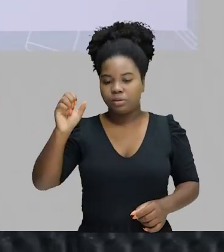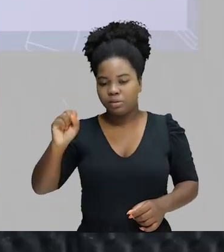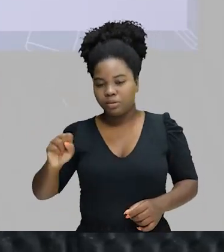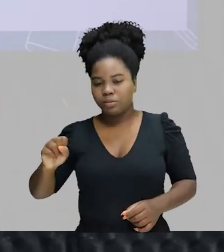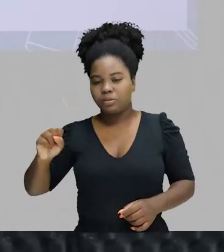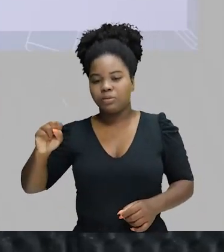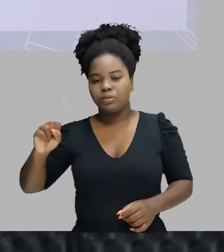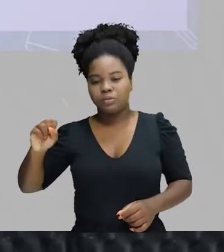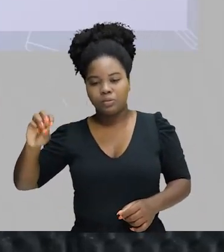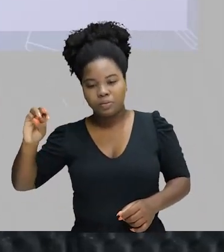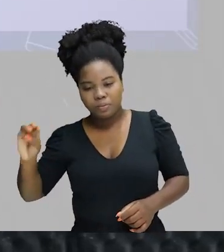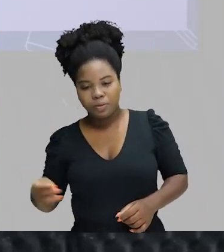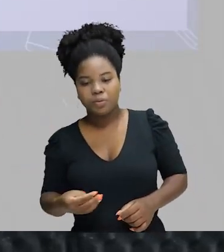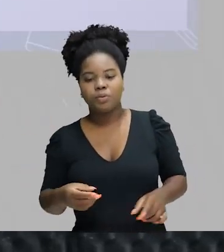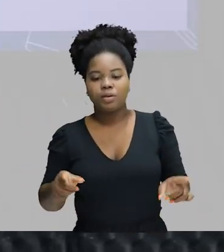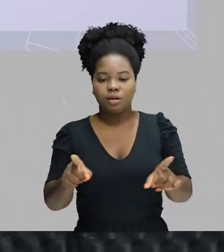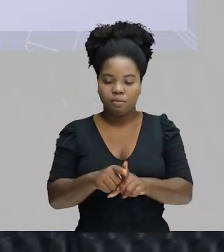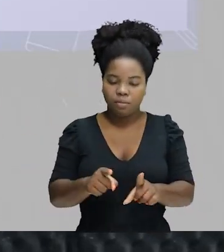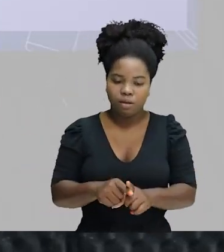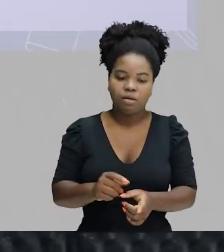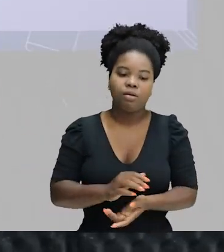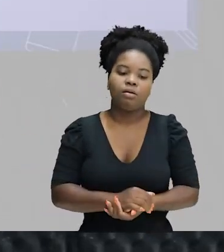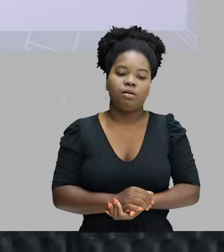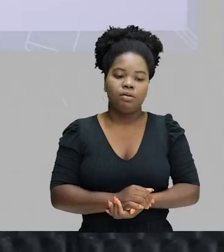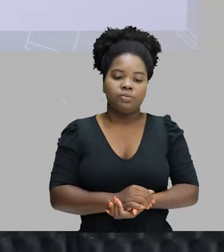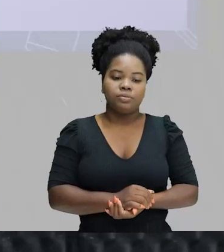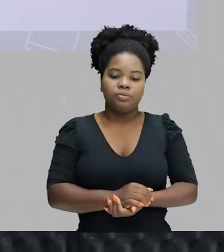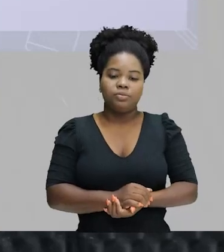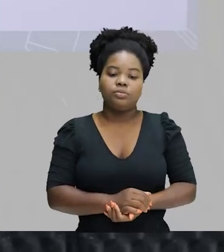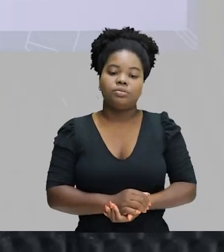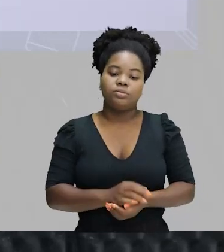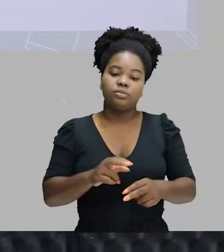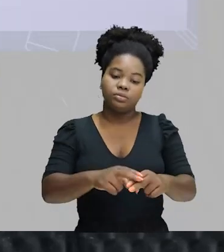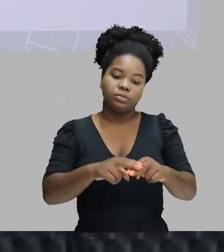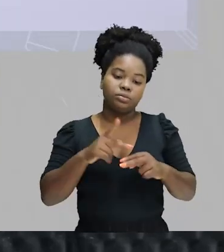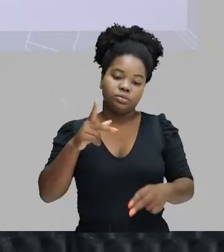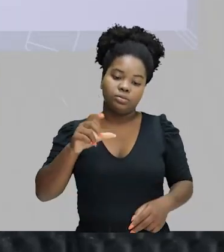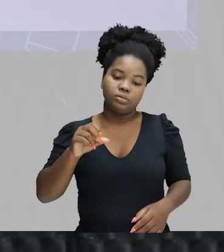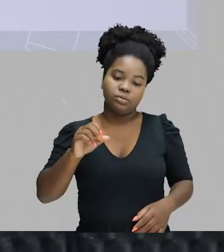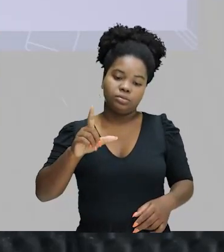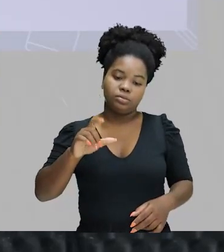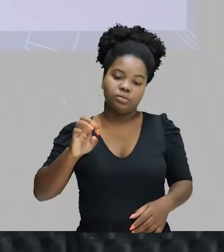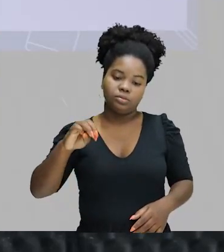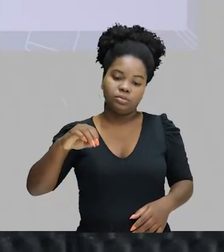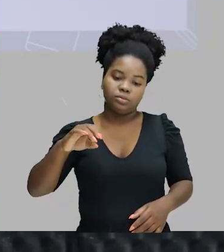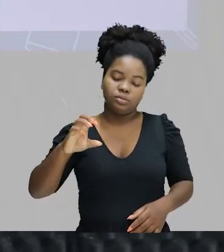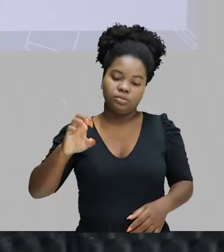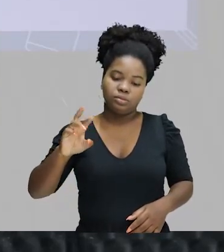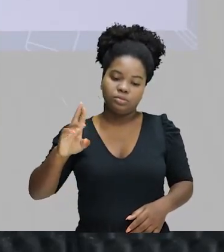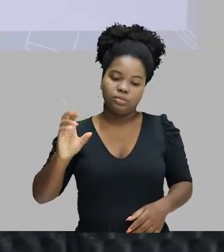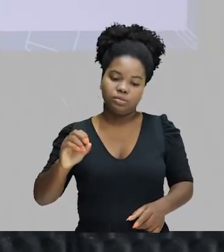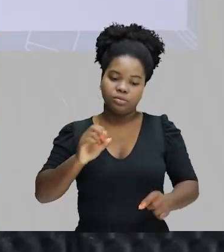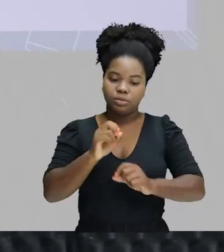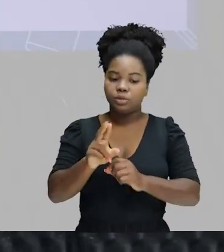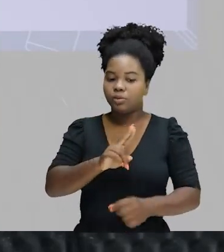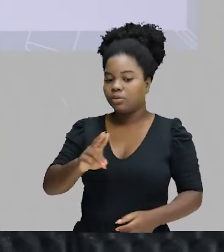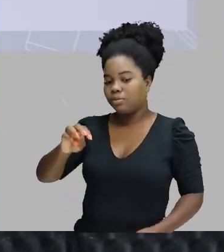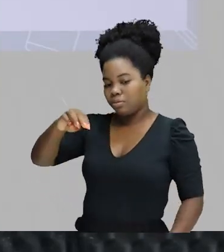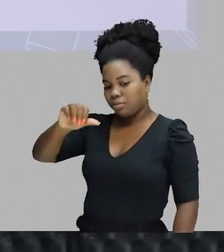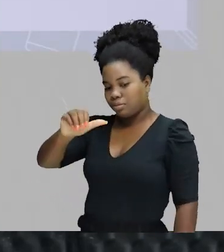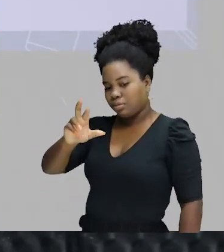atômica. Por isso que os polímeros são chamados de macromoléculas, são